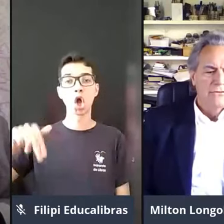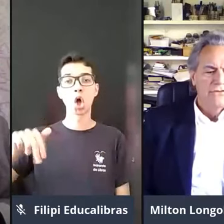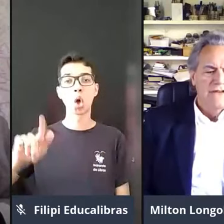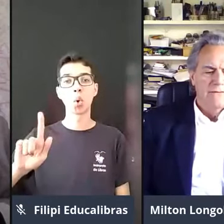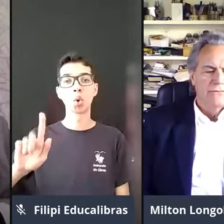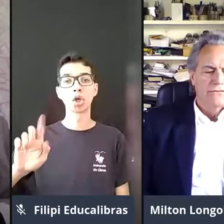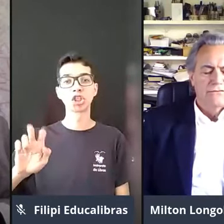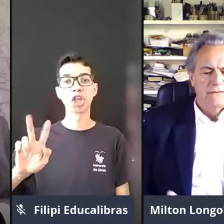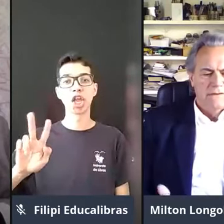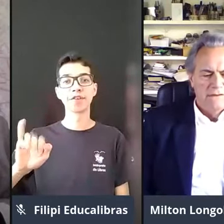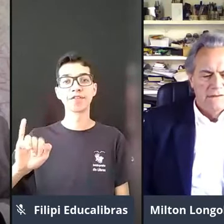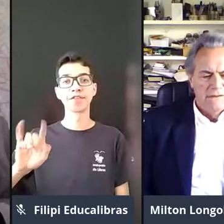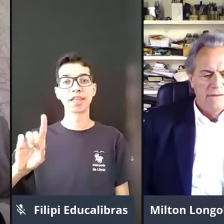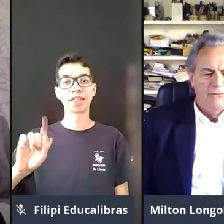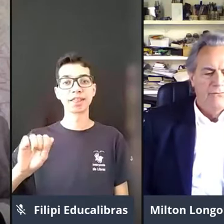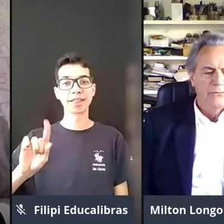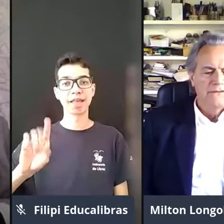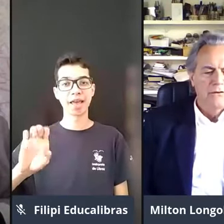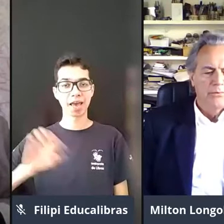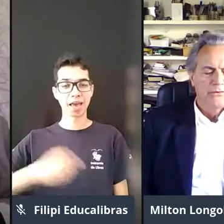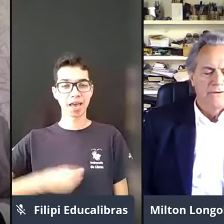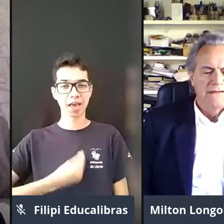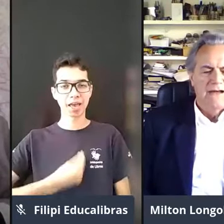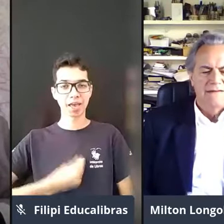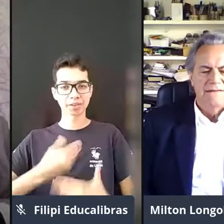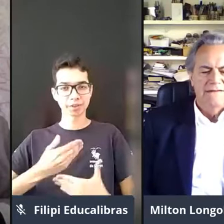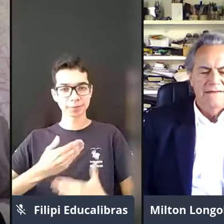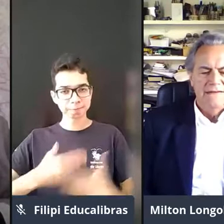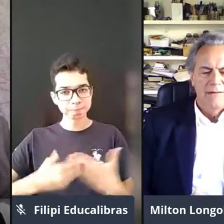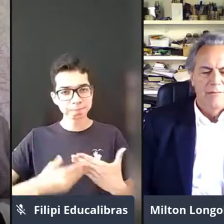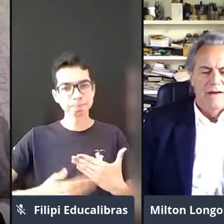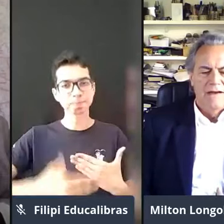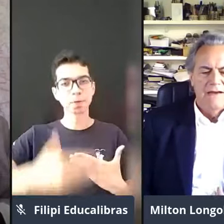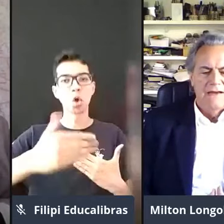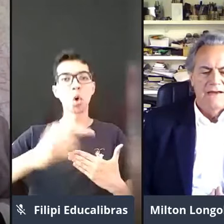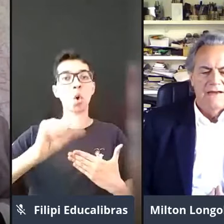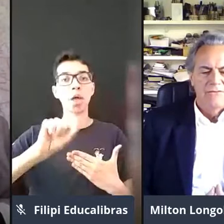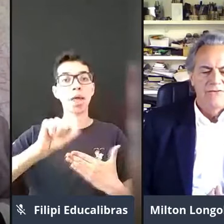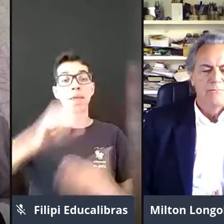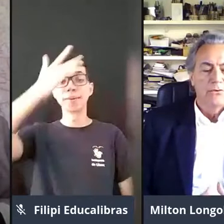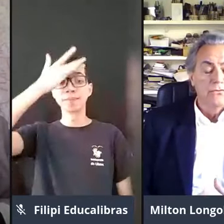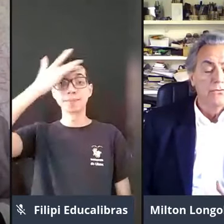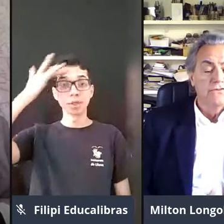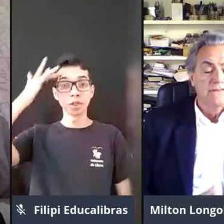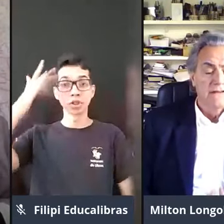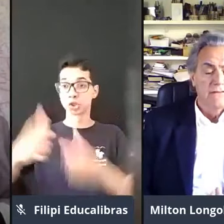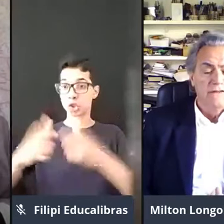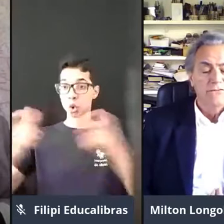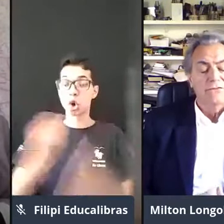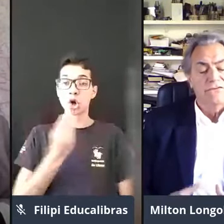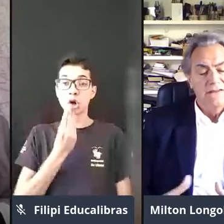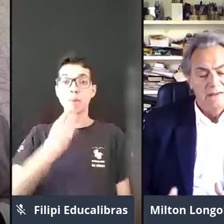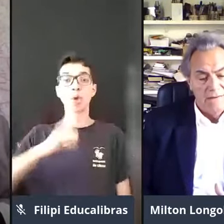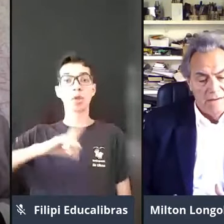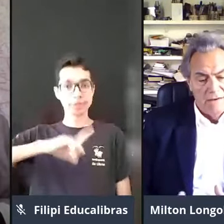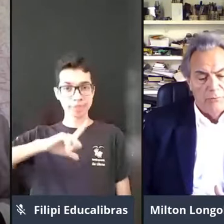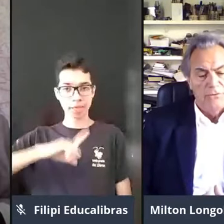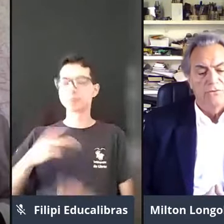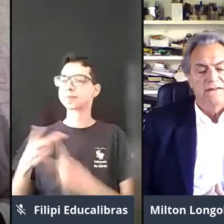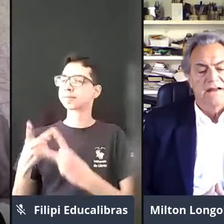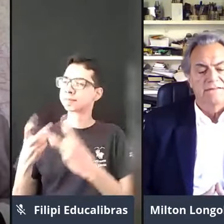esses longevos vão ter oportunidade de ver produtos e serviços